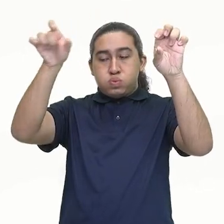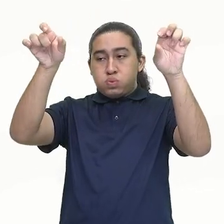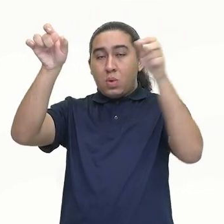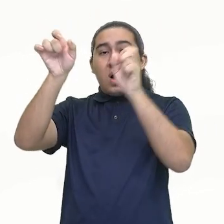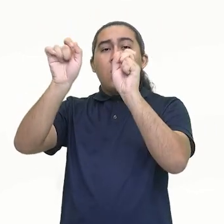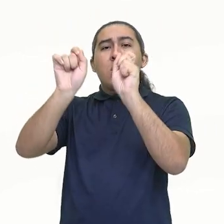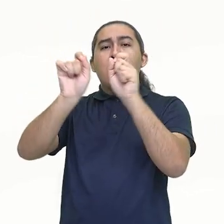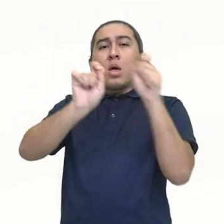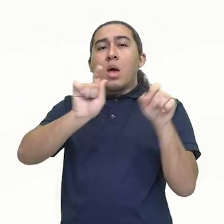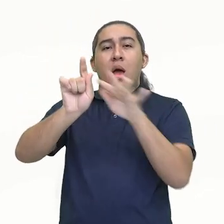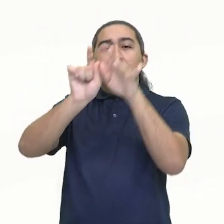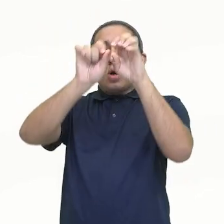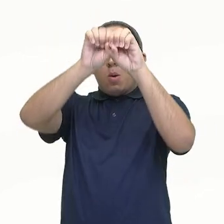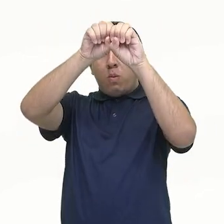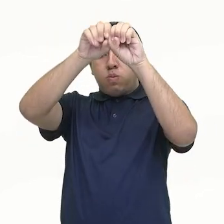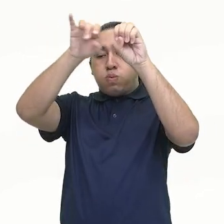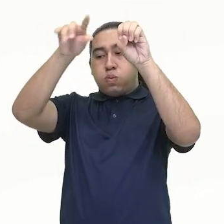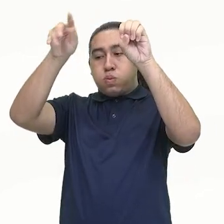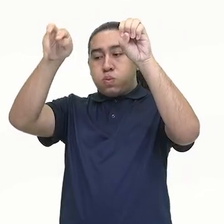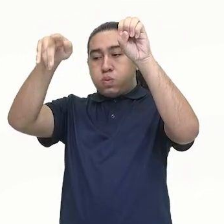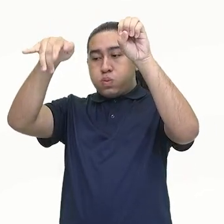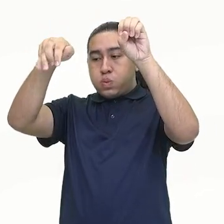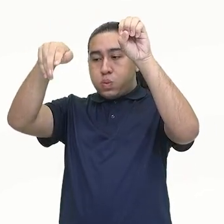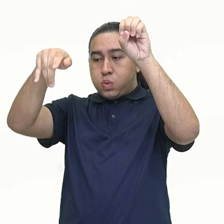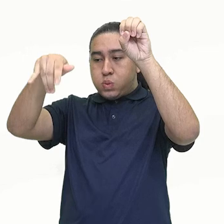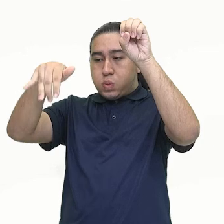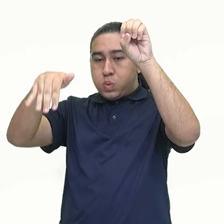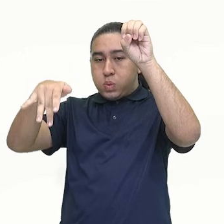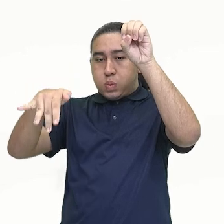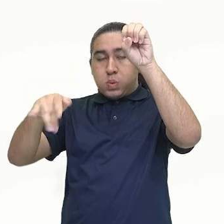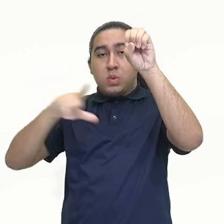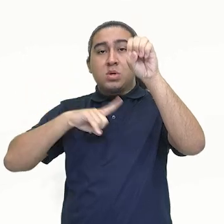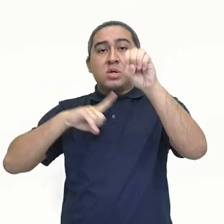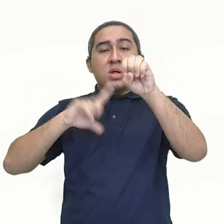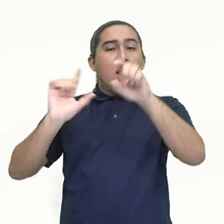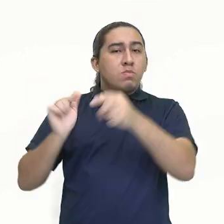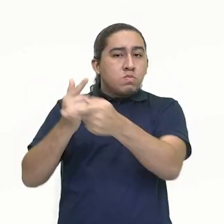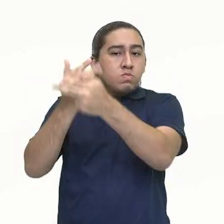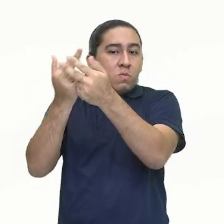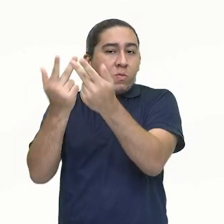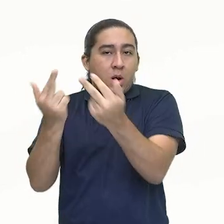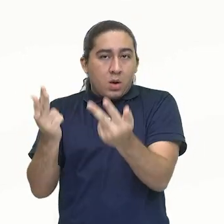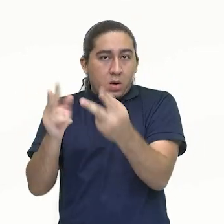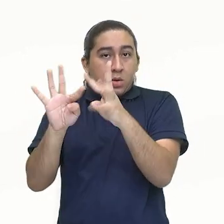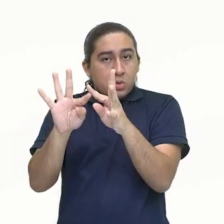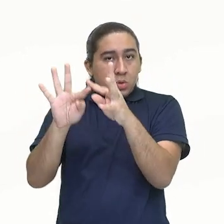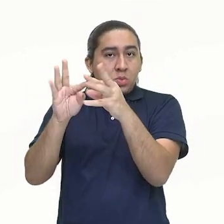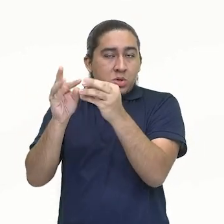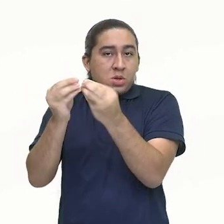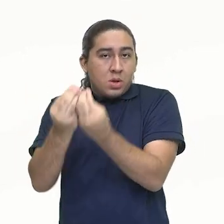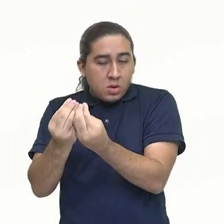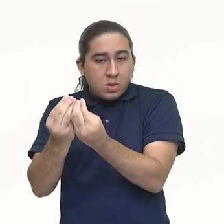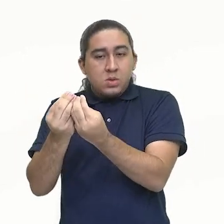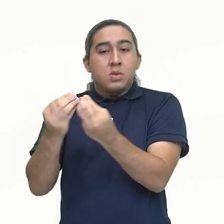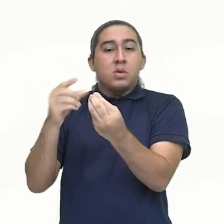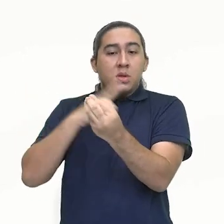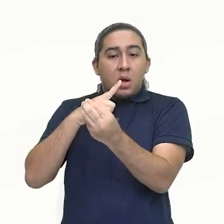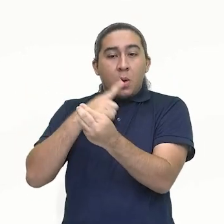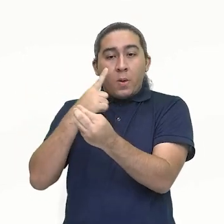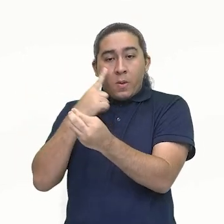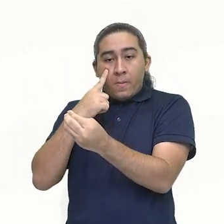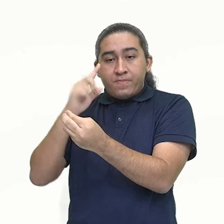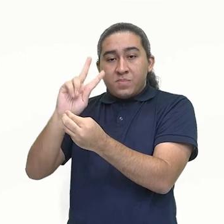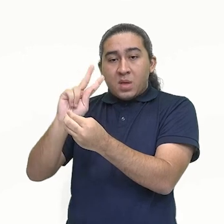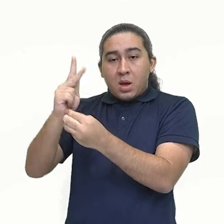gases, né, os gases à base de nitrogênio, que é a amônia, o gás metano, né, dióxido de carbono,